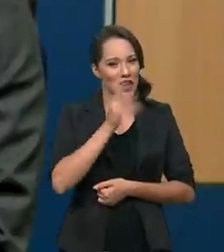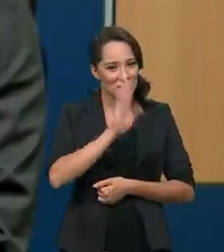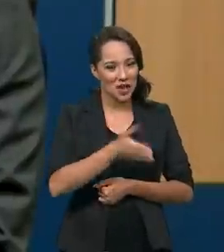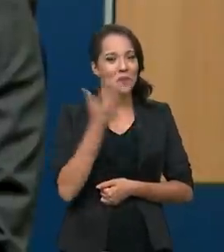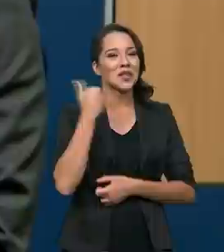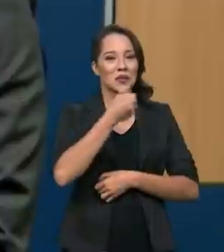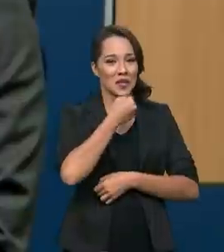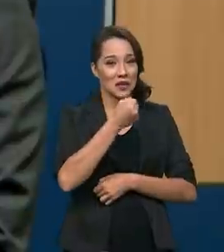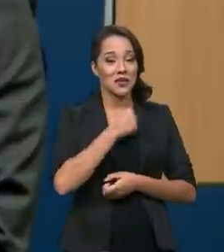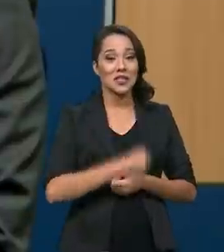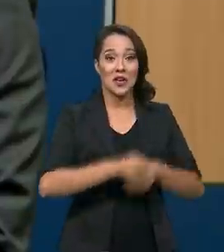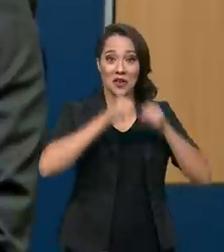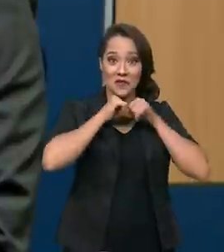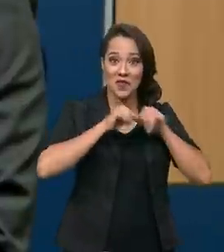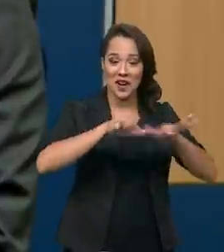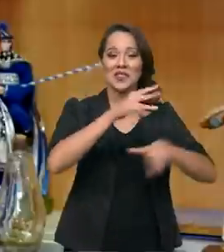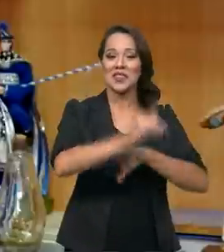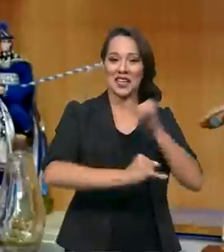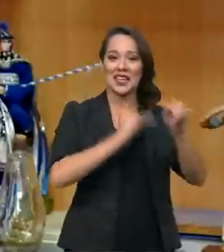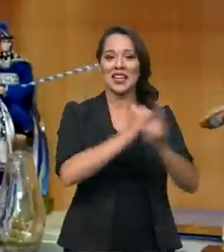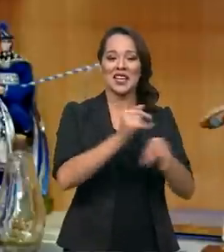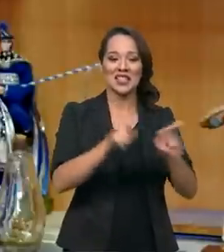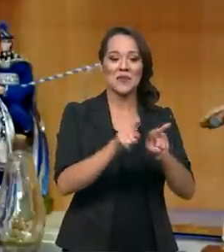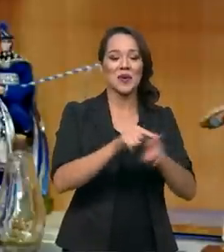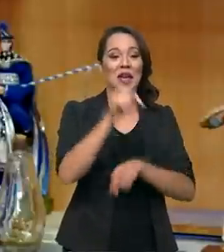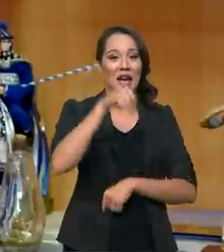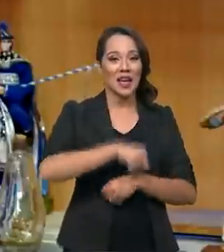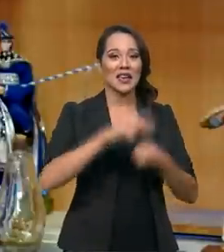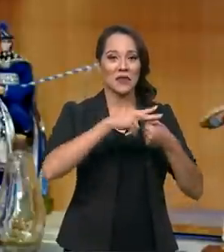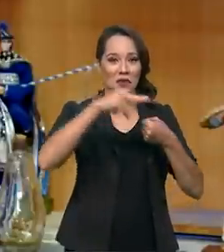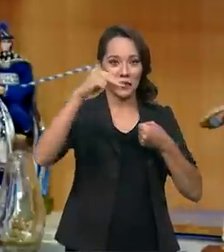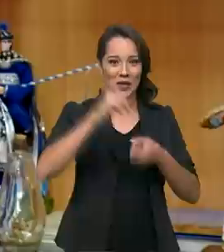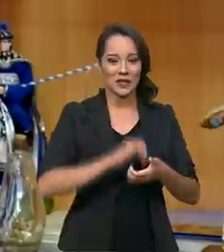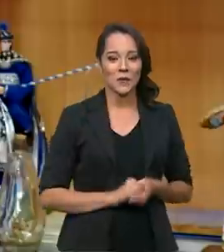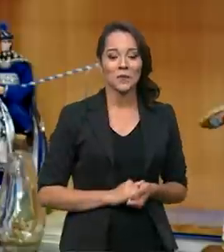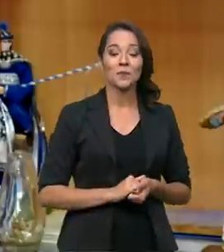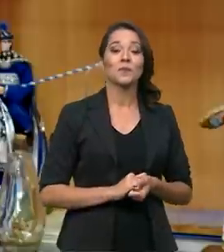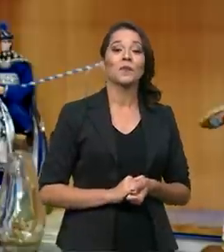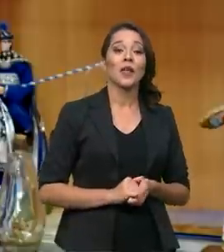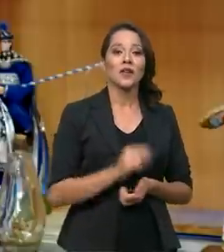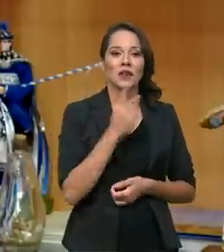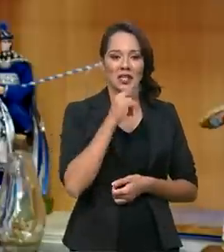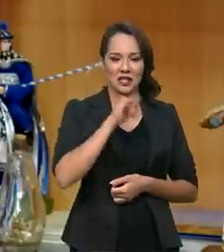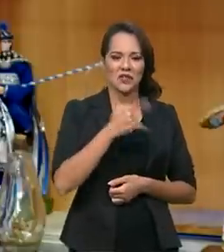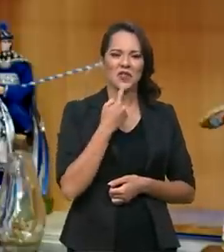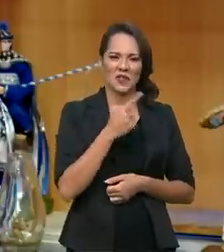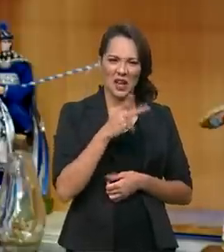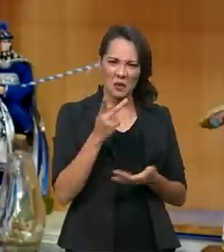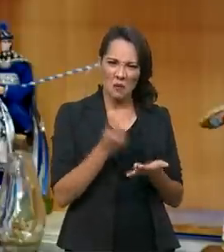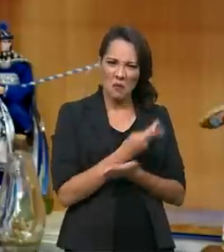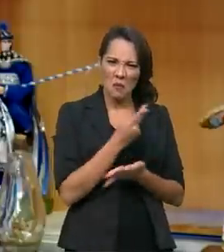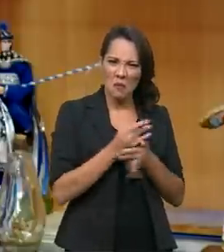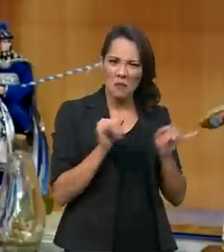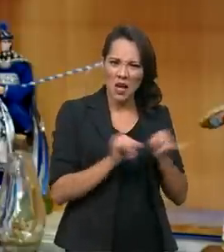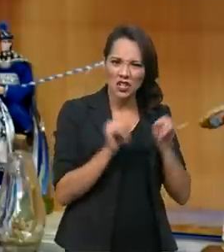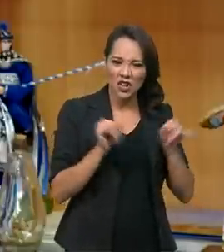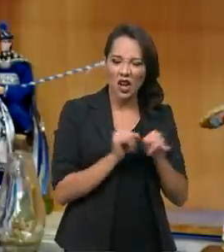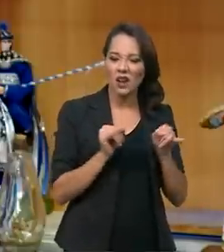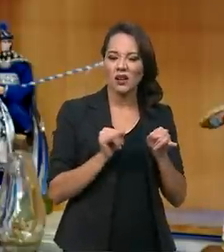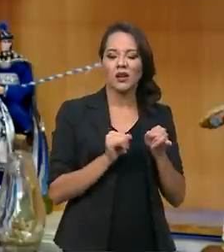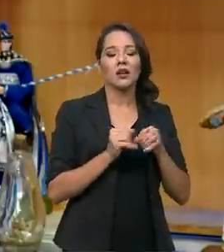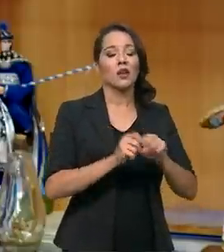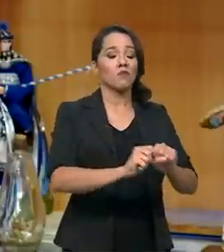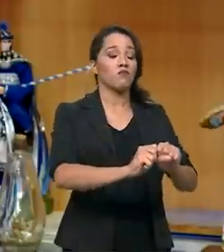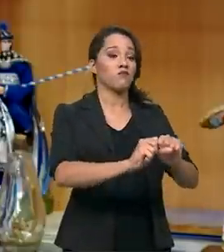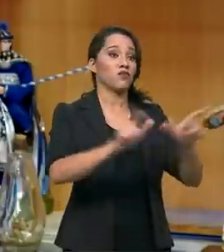da outra vez numa entrevista que viralizou inclusive na internet aqui na hora do Brasil e que se eu tivesse alguma besteira tenha dado o